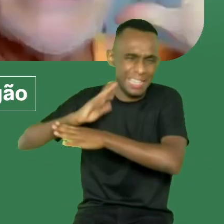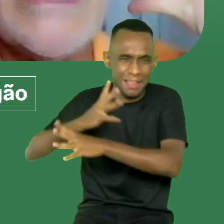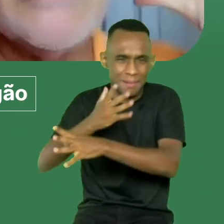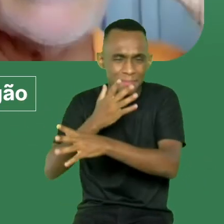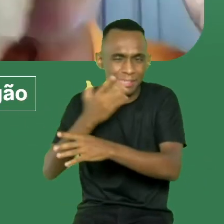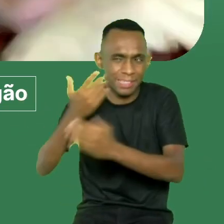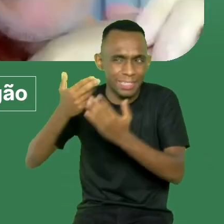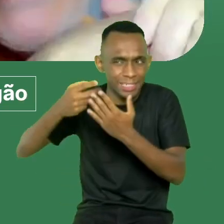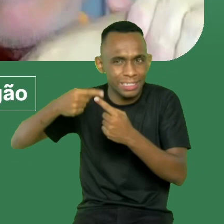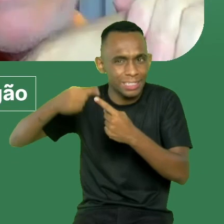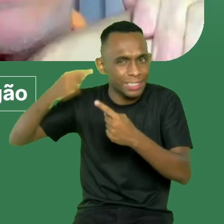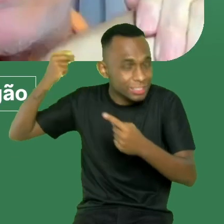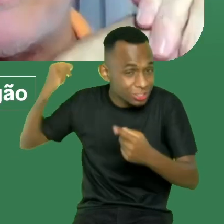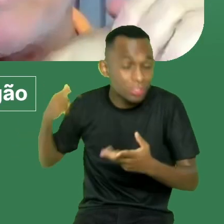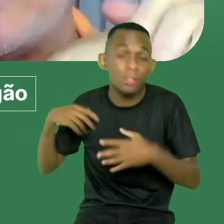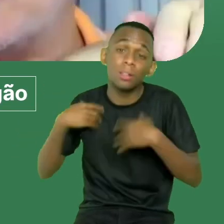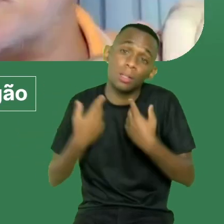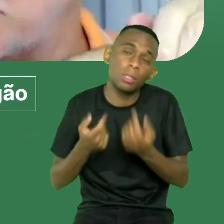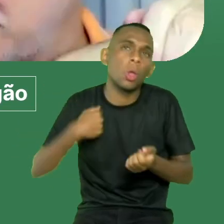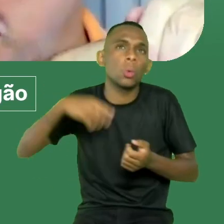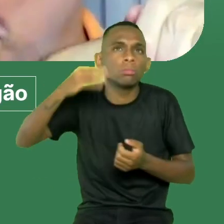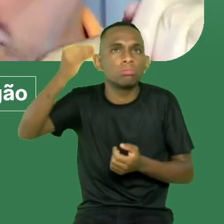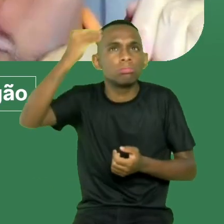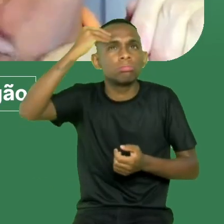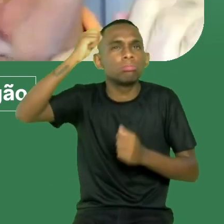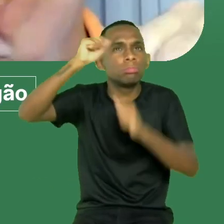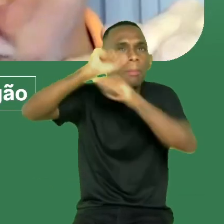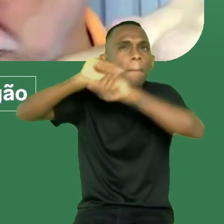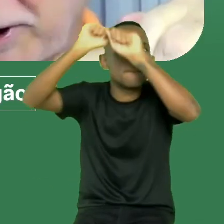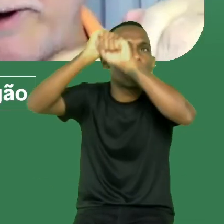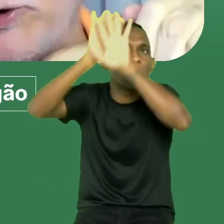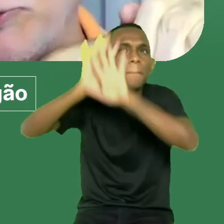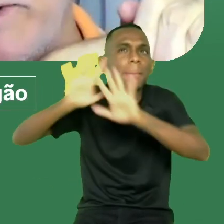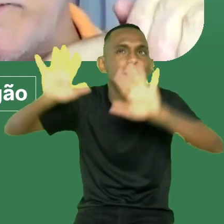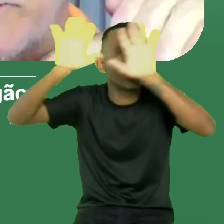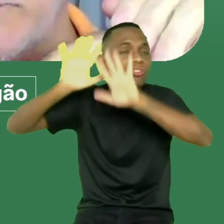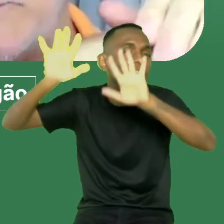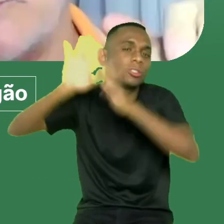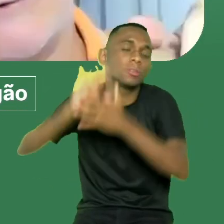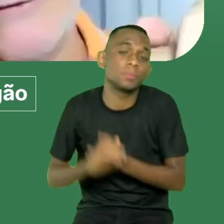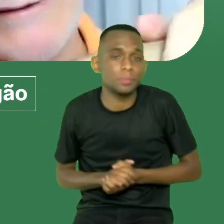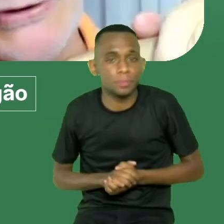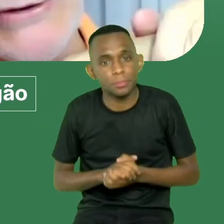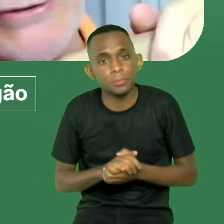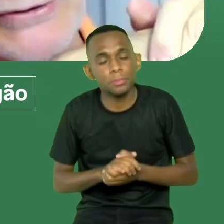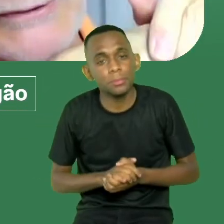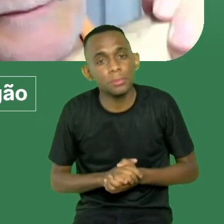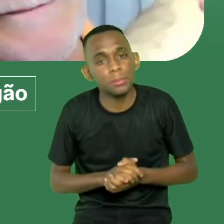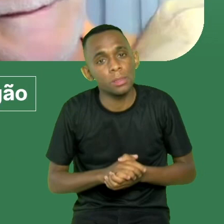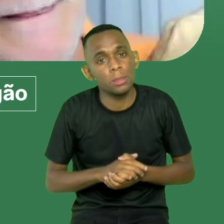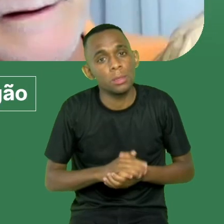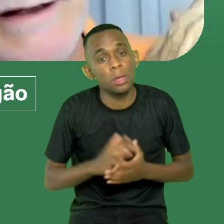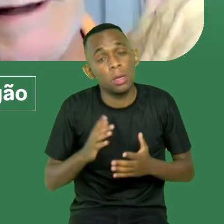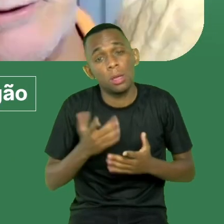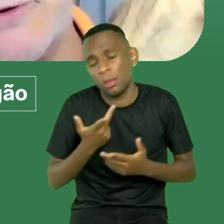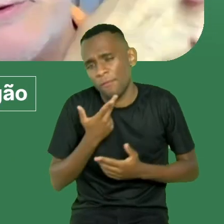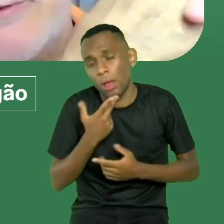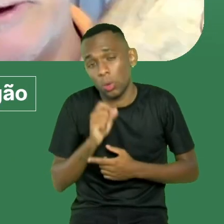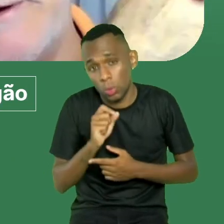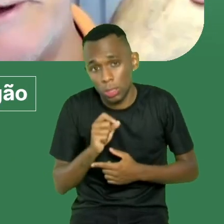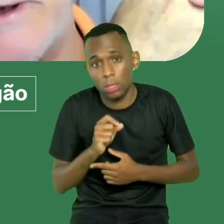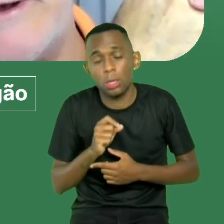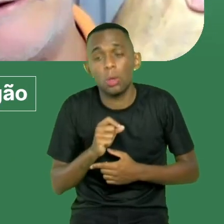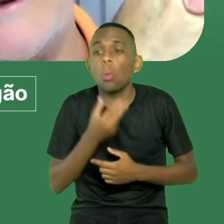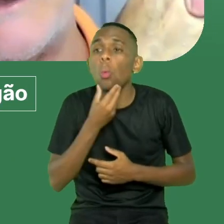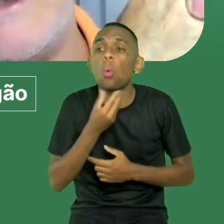Então, assim, o cenário está todo na minha cabeça. Dizem que o Tennessee Williams, o famoso